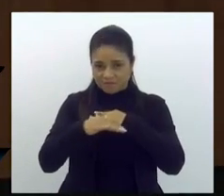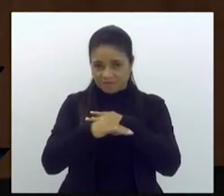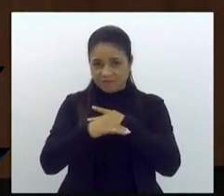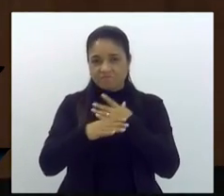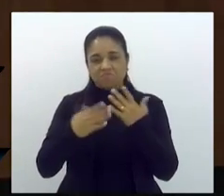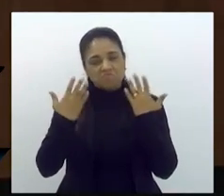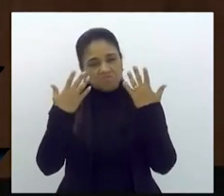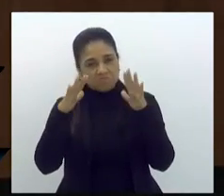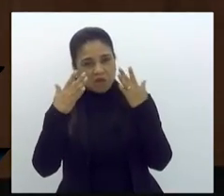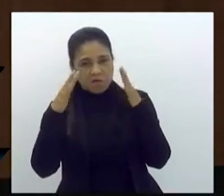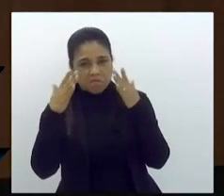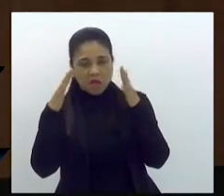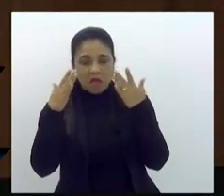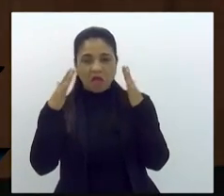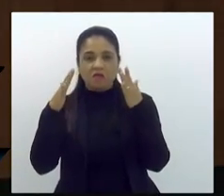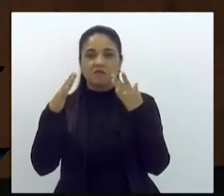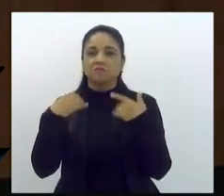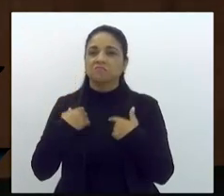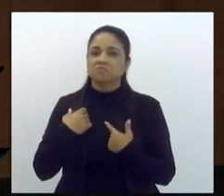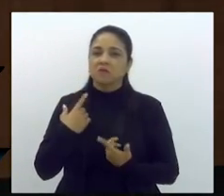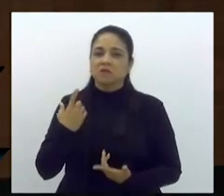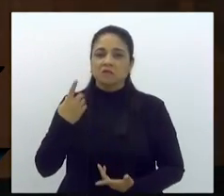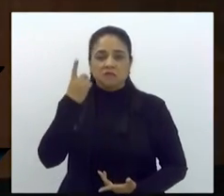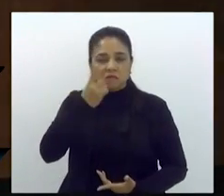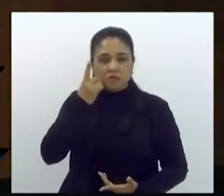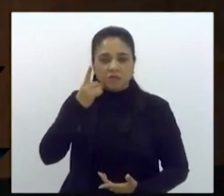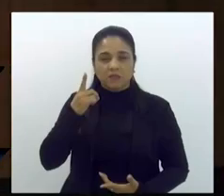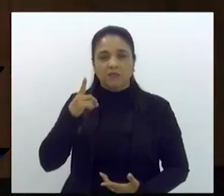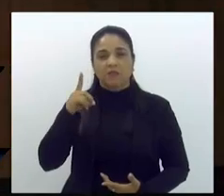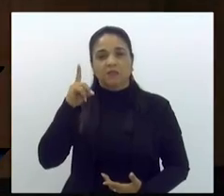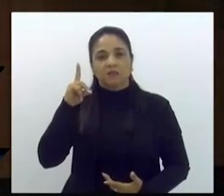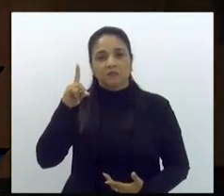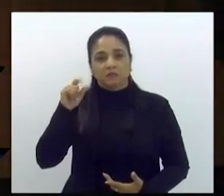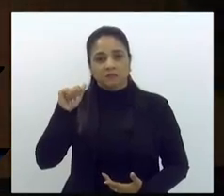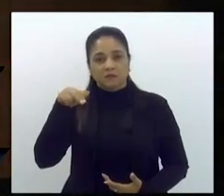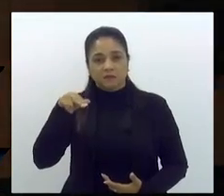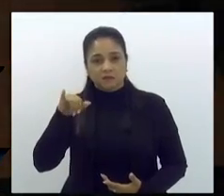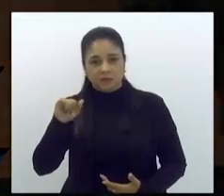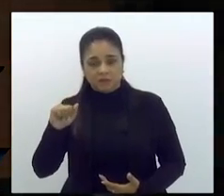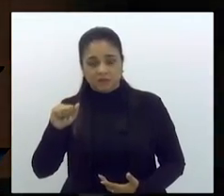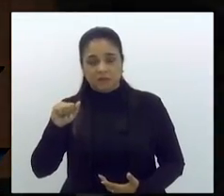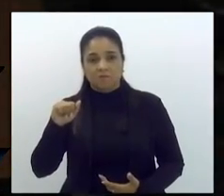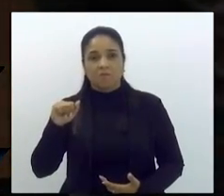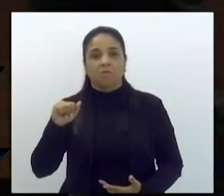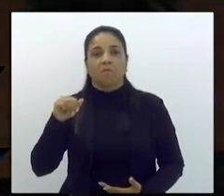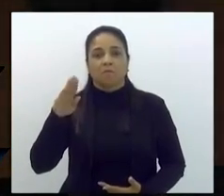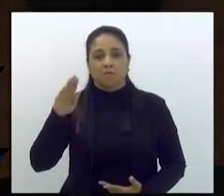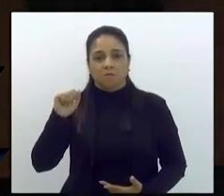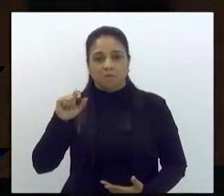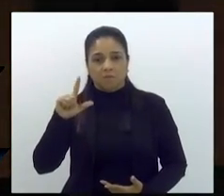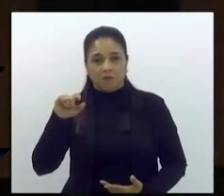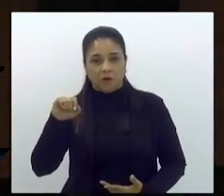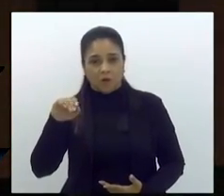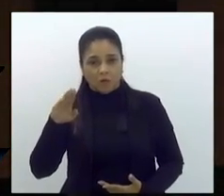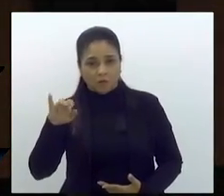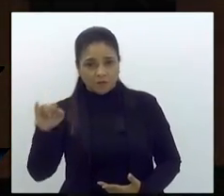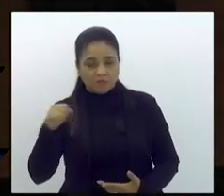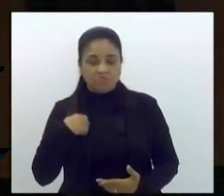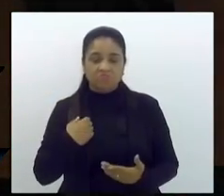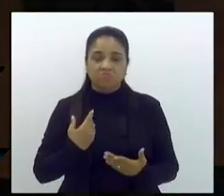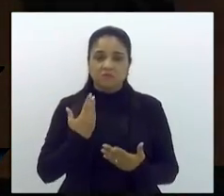deputada Dani Balbi por esse projeto de lei 255 de 23 e o parecer é